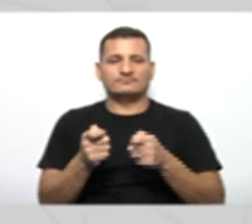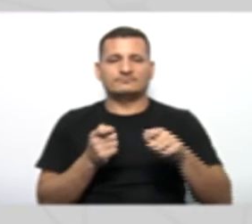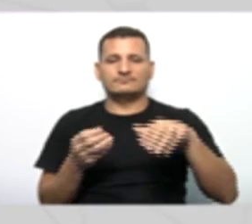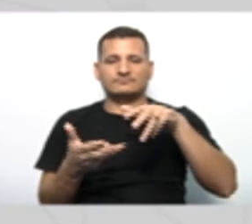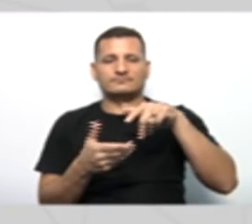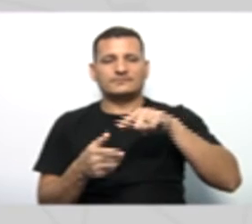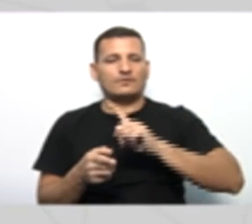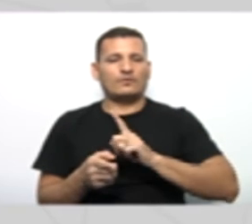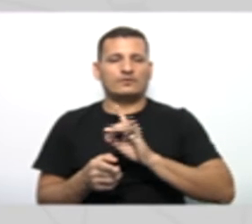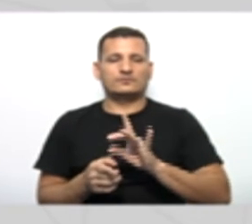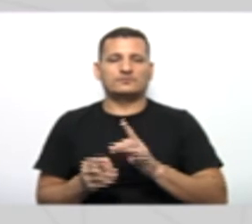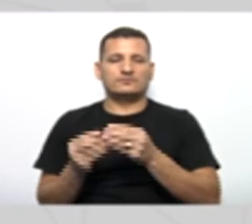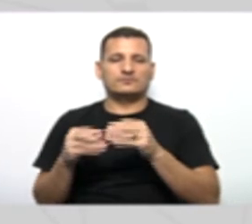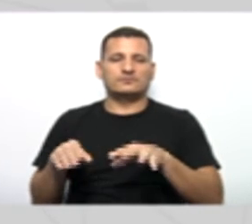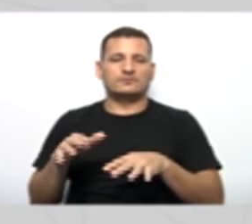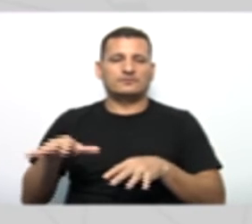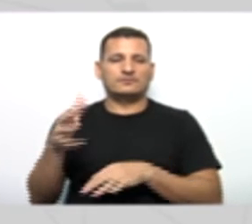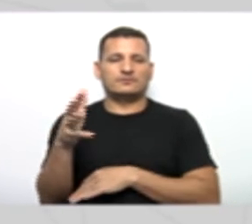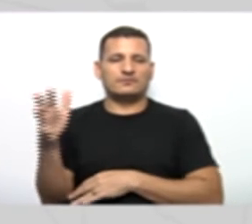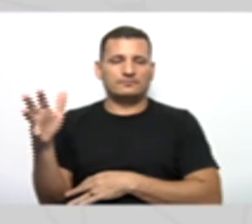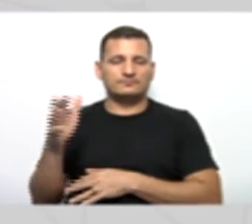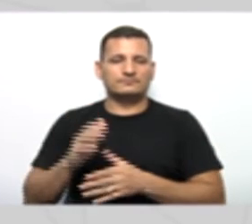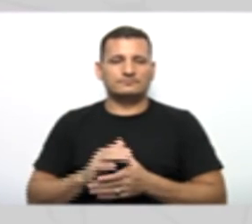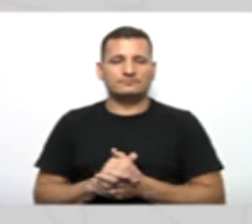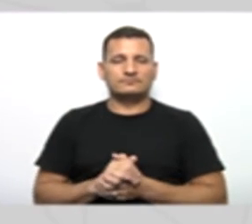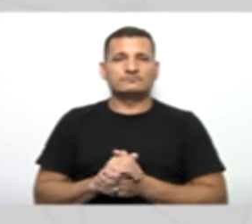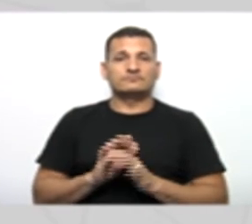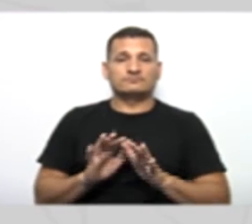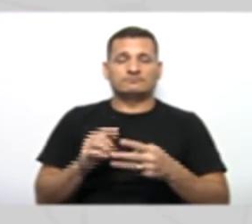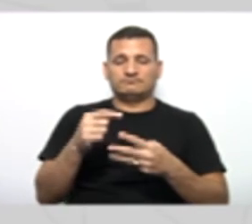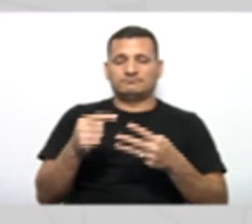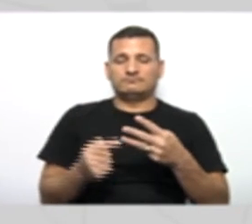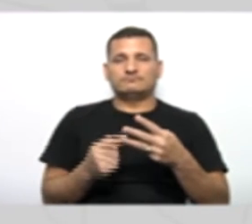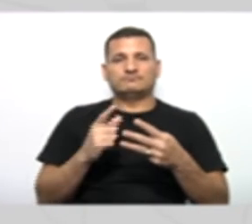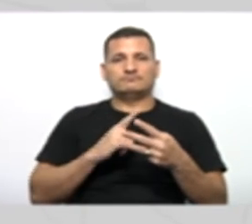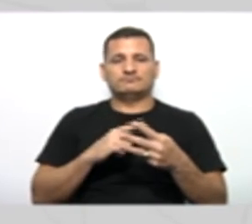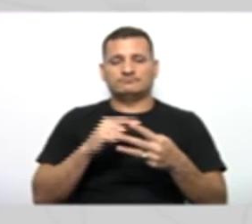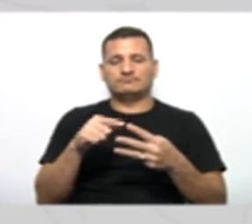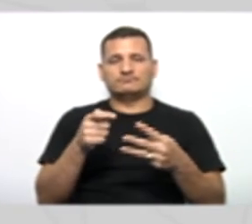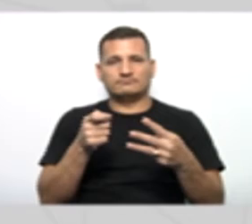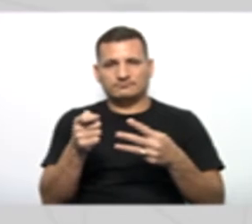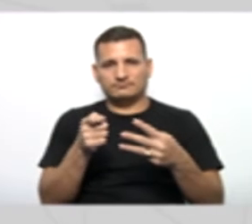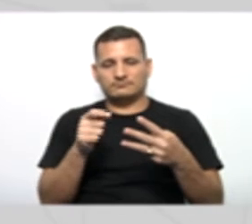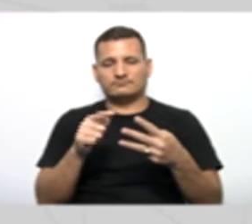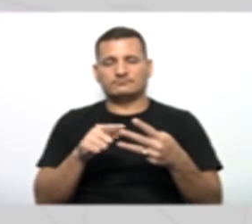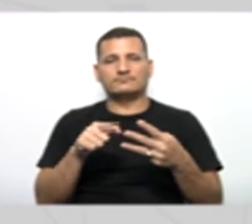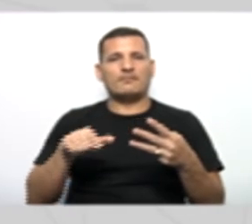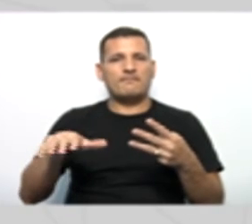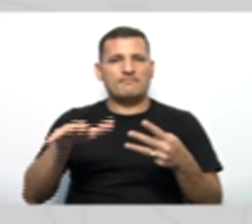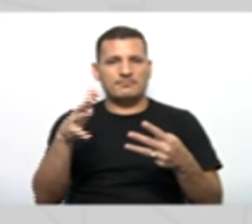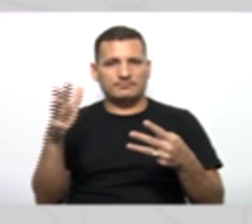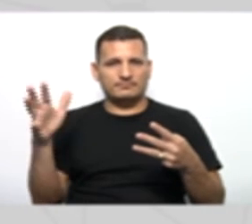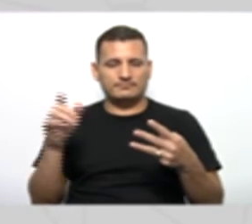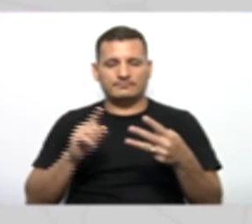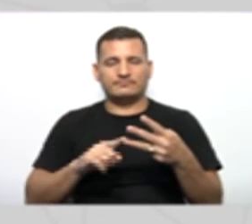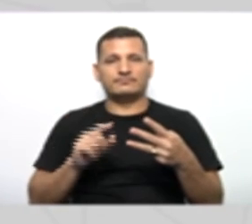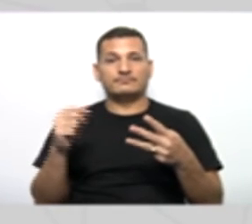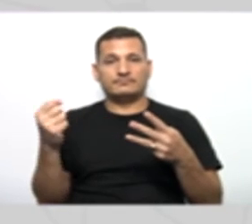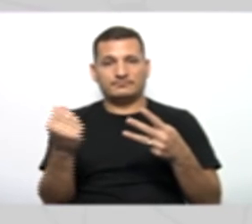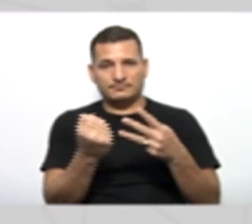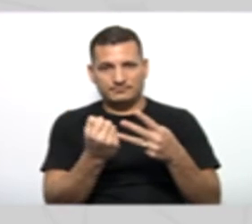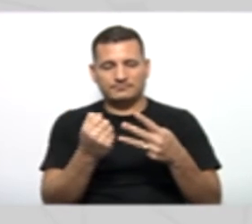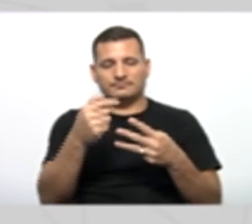econômicas. Desenvolvimento sustentável, ele tem um tripé: o econômico, o ambiental e o